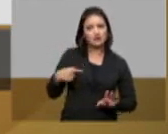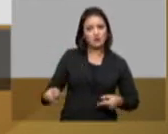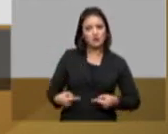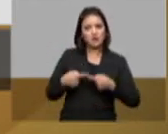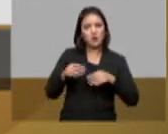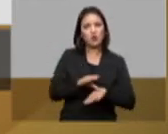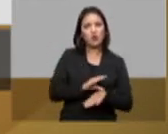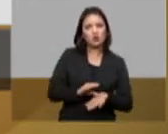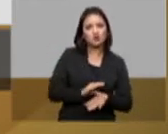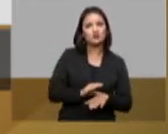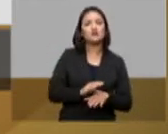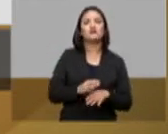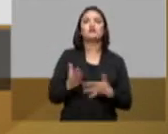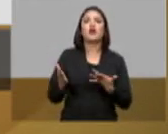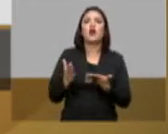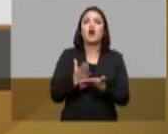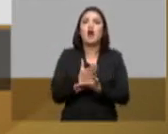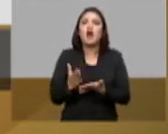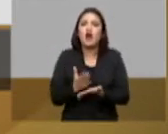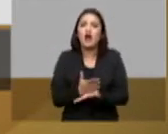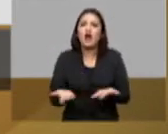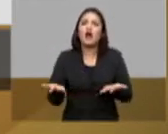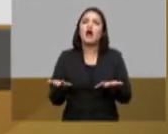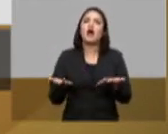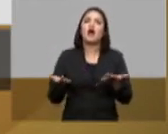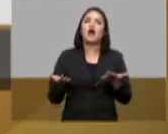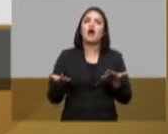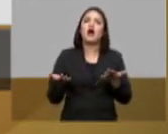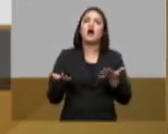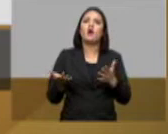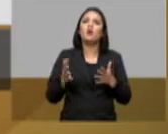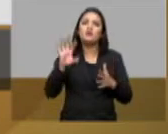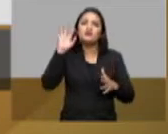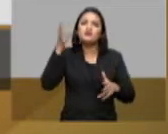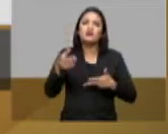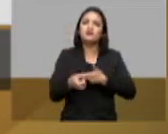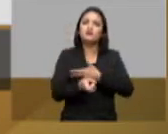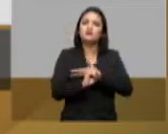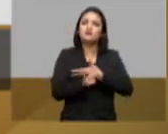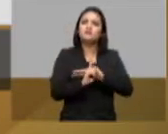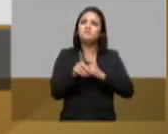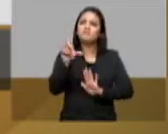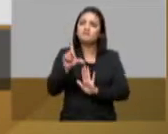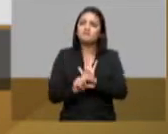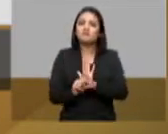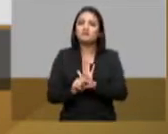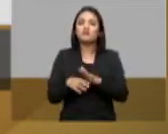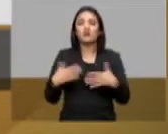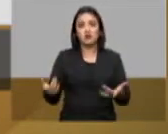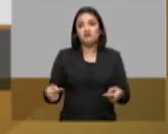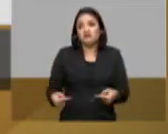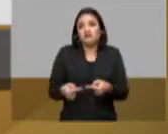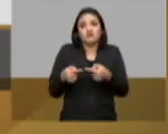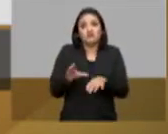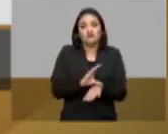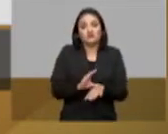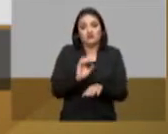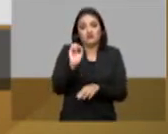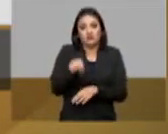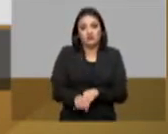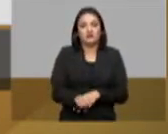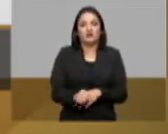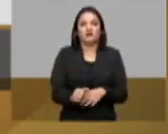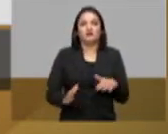de delegações de redutores de alíquota por ato do Poder Executivo e concluiu pela sua compatibilidade com as